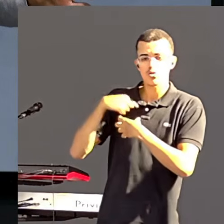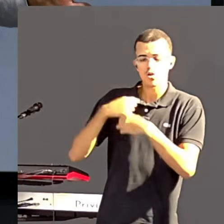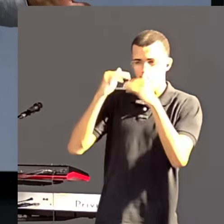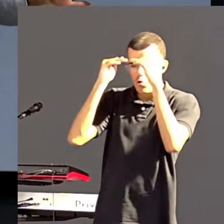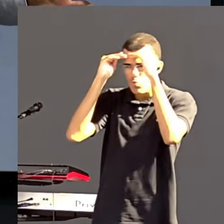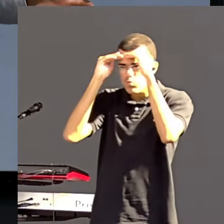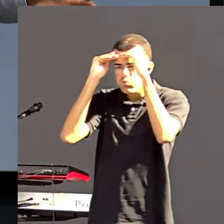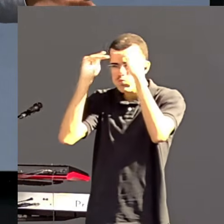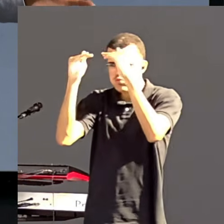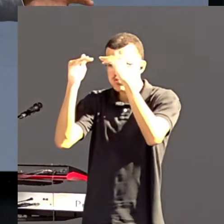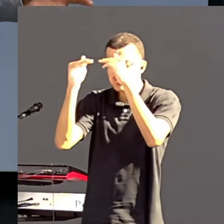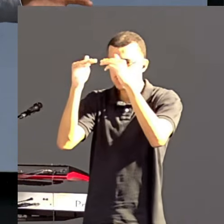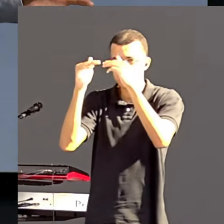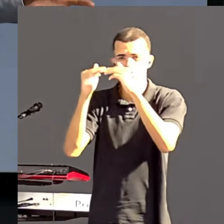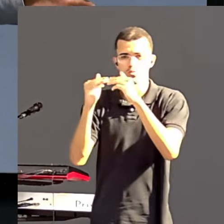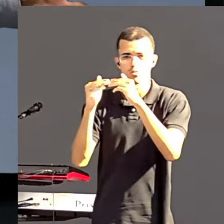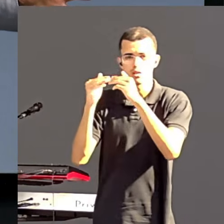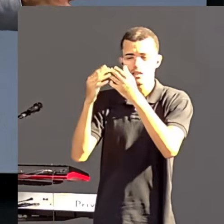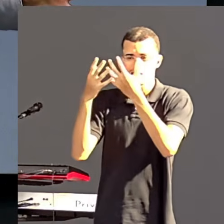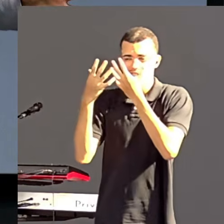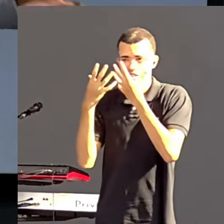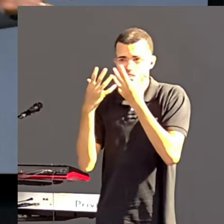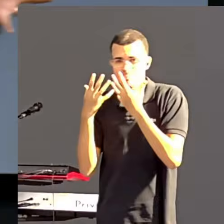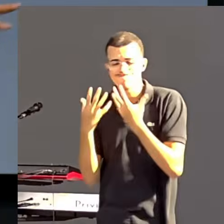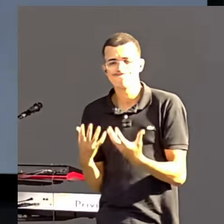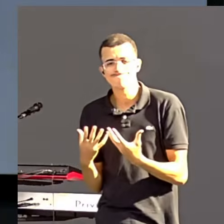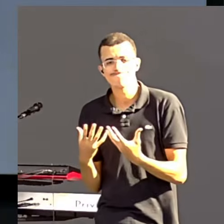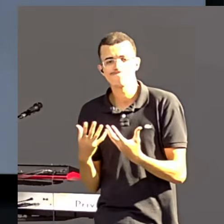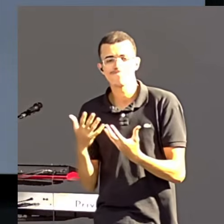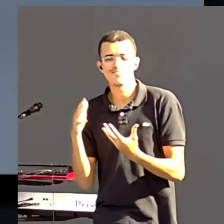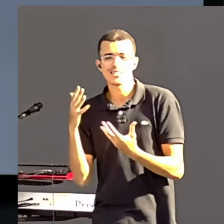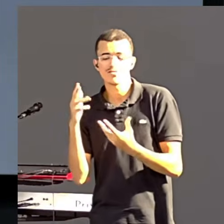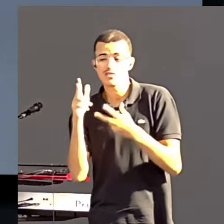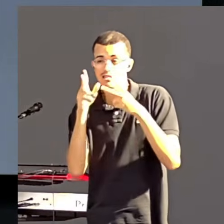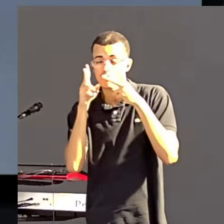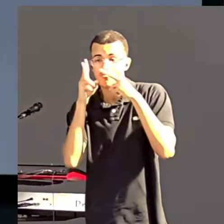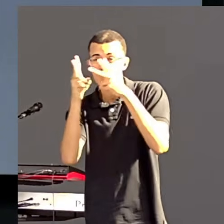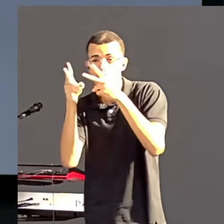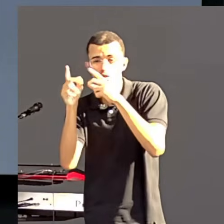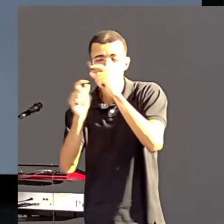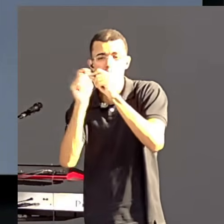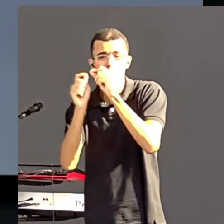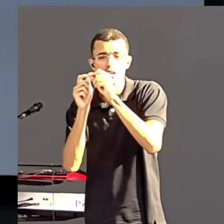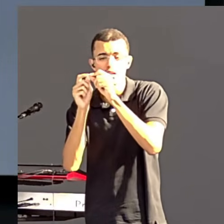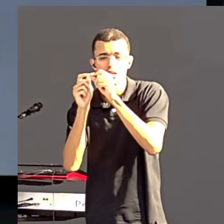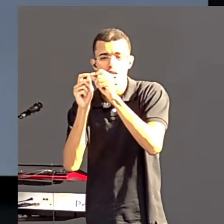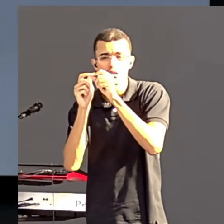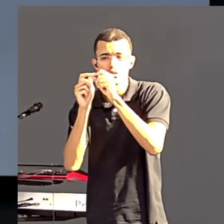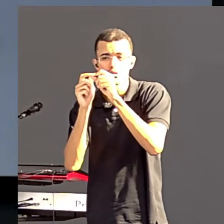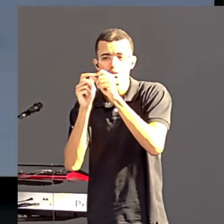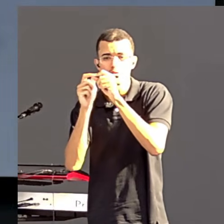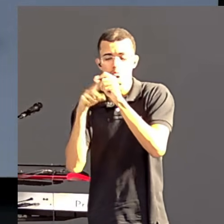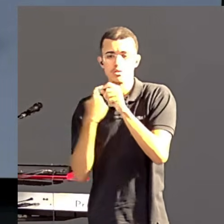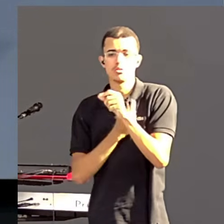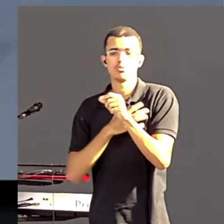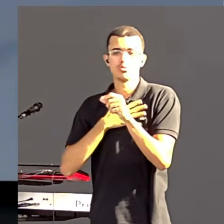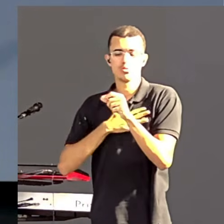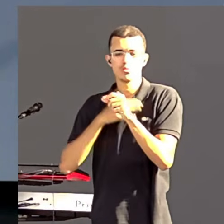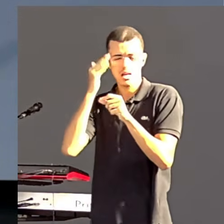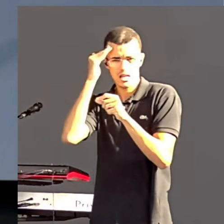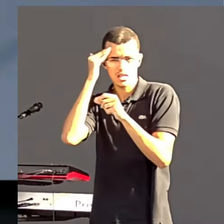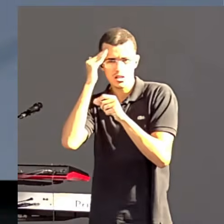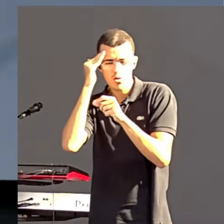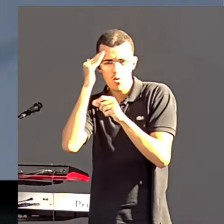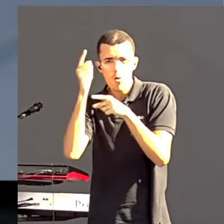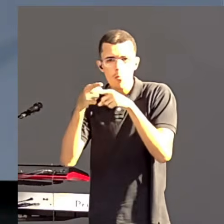O tempo vai passando e a gente vai cansando e a gente às vezes só vai focando naquilo que nos interessa. Você entende por que muitas pessoas perdem o